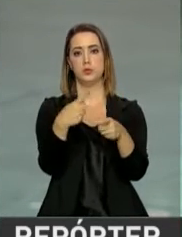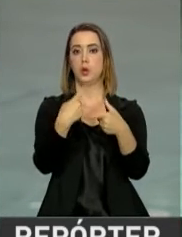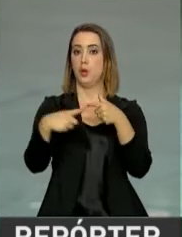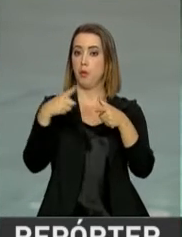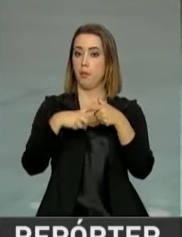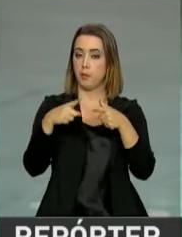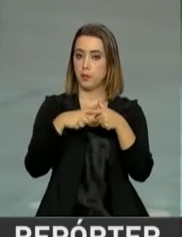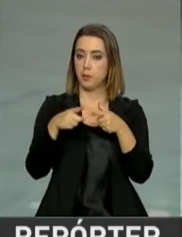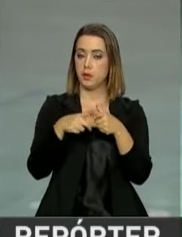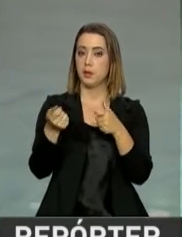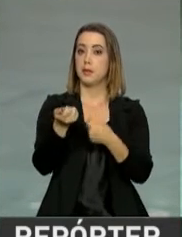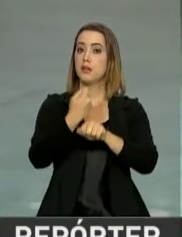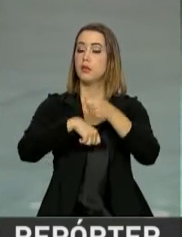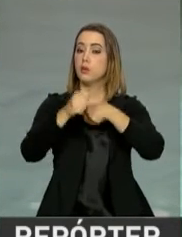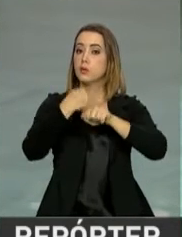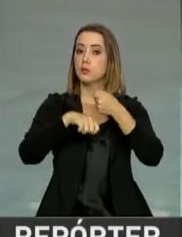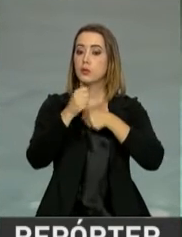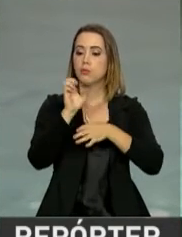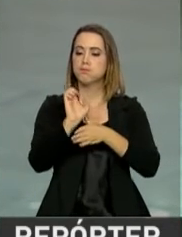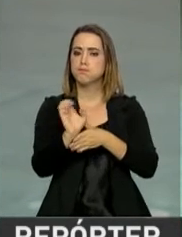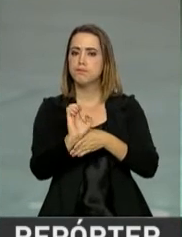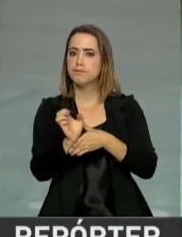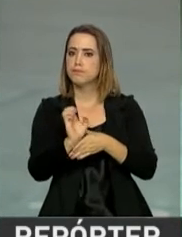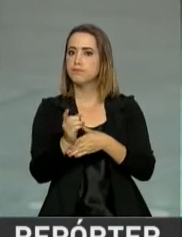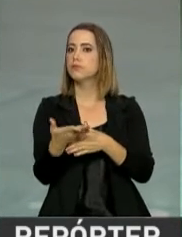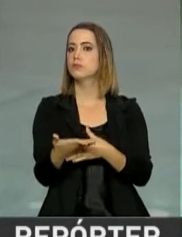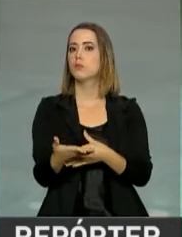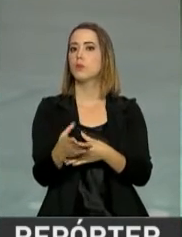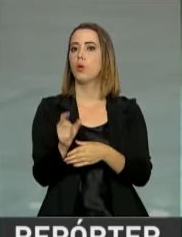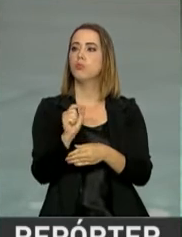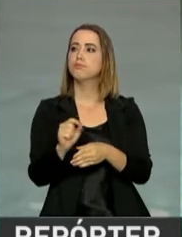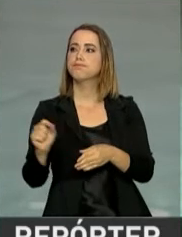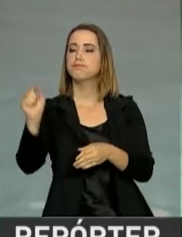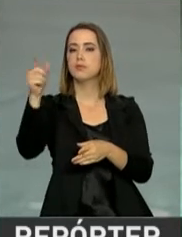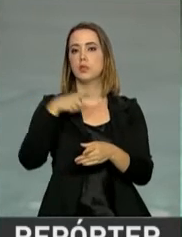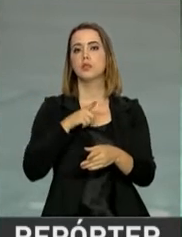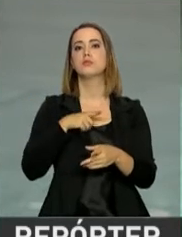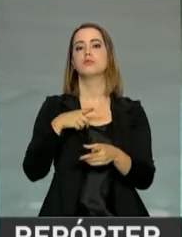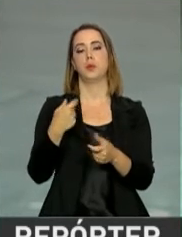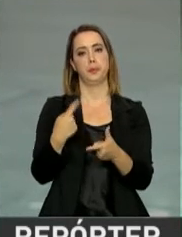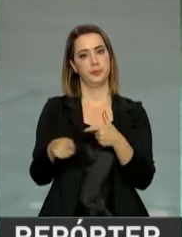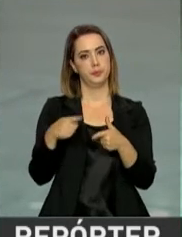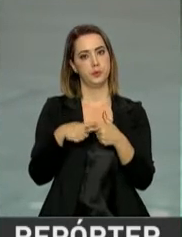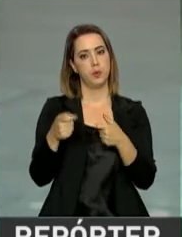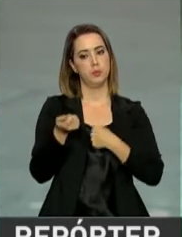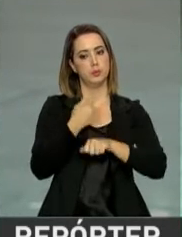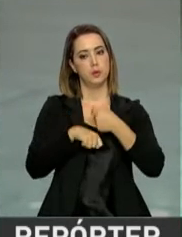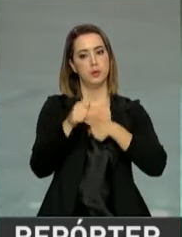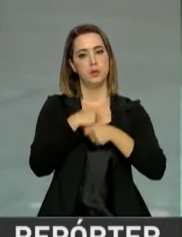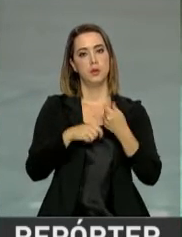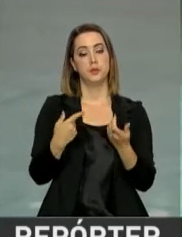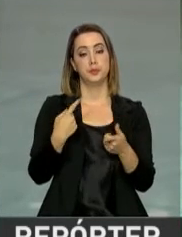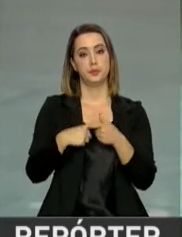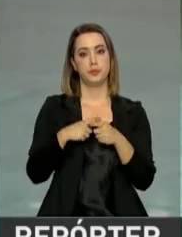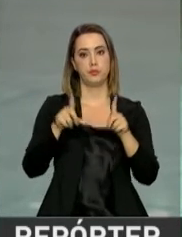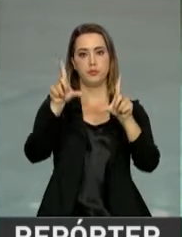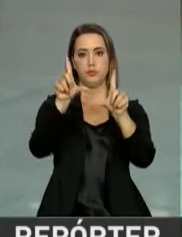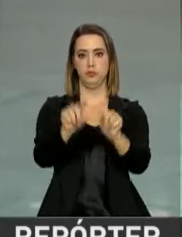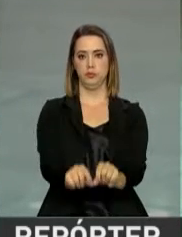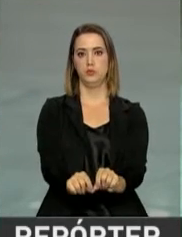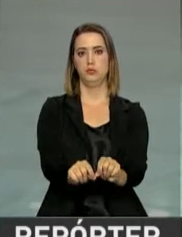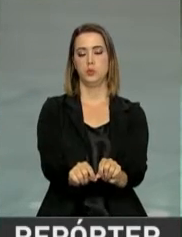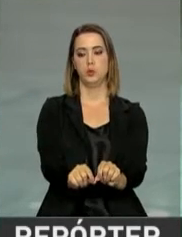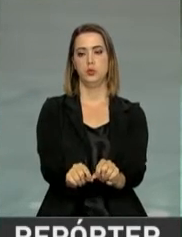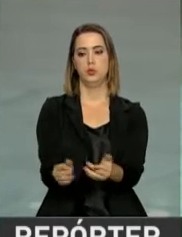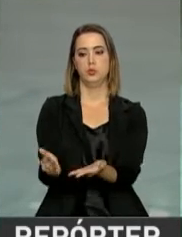financeira dos estados. Os estados estão passando por restrições orçamentárias, isso por conta da queda na arrecadação. Neste ano,